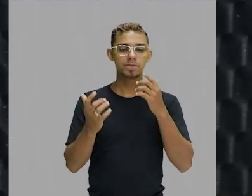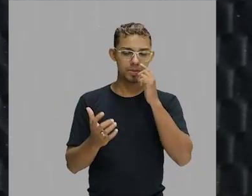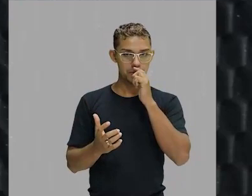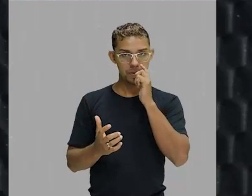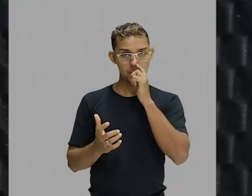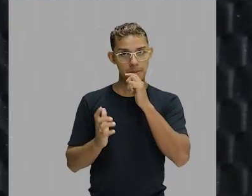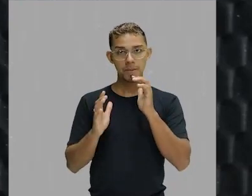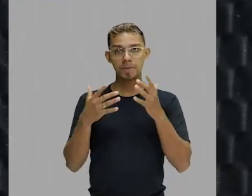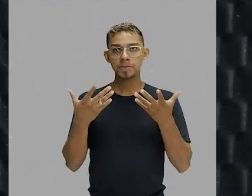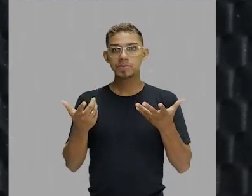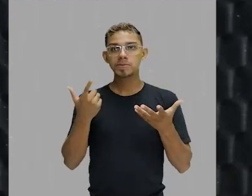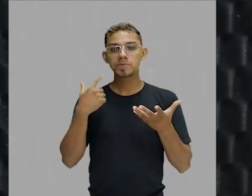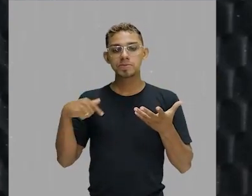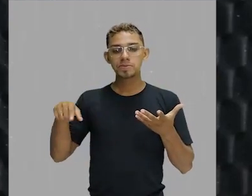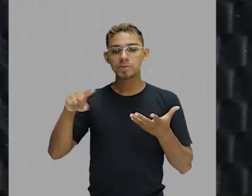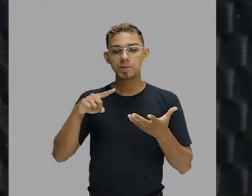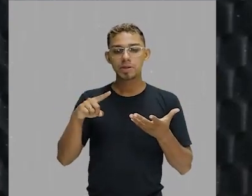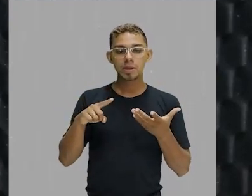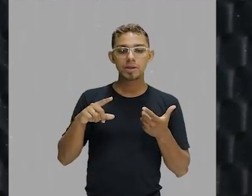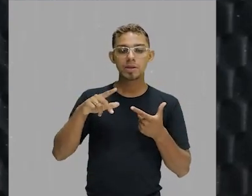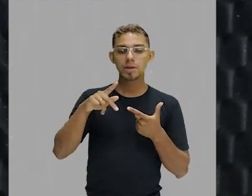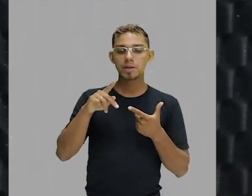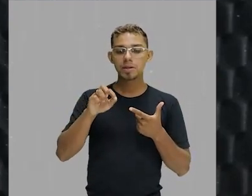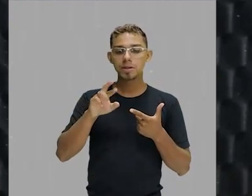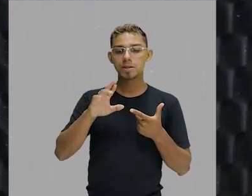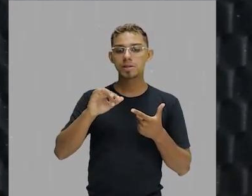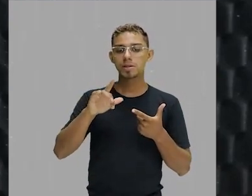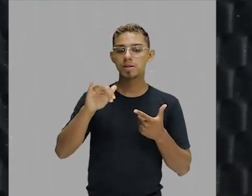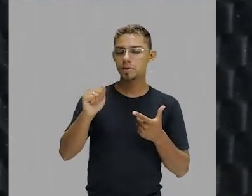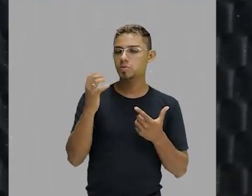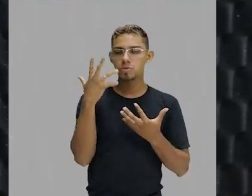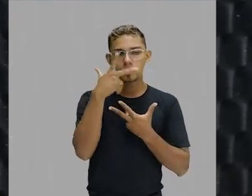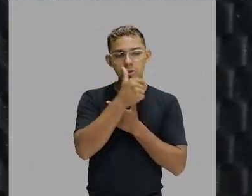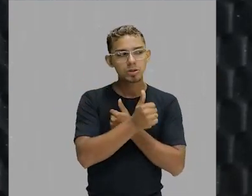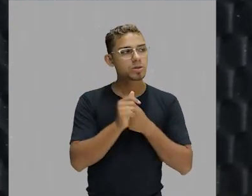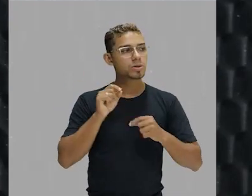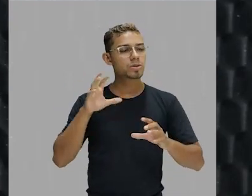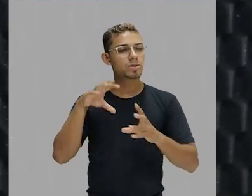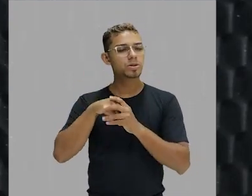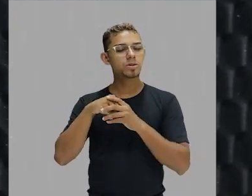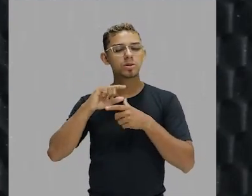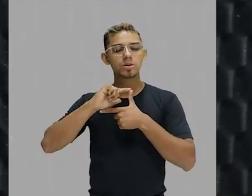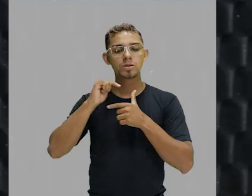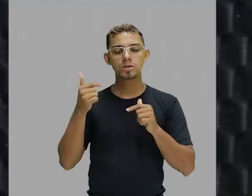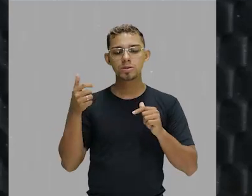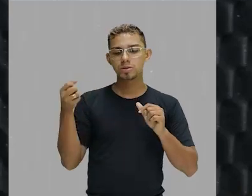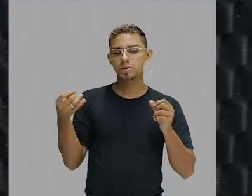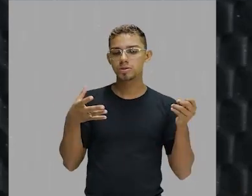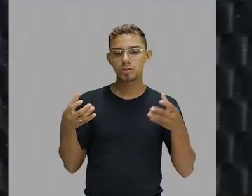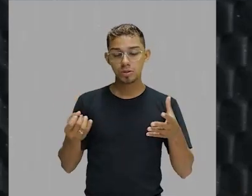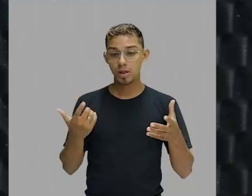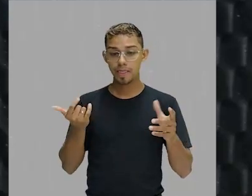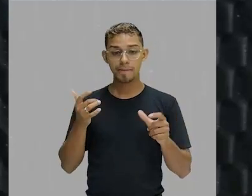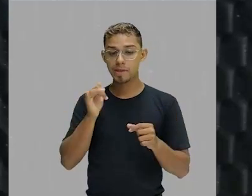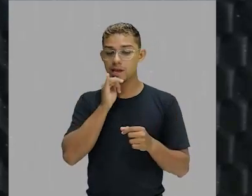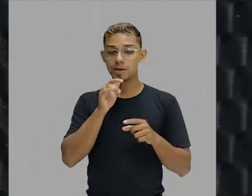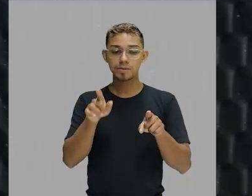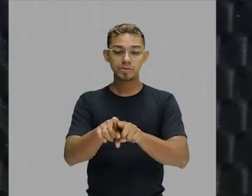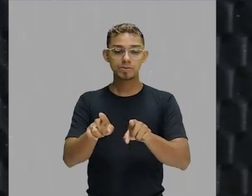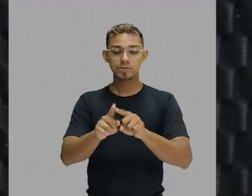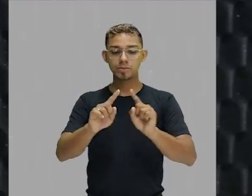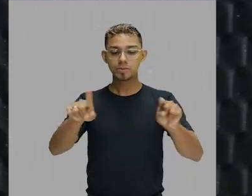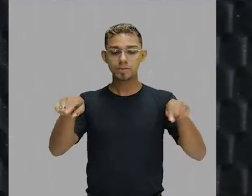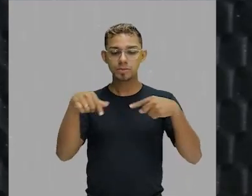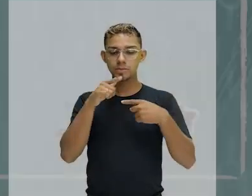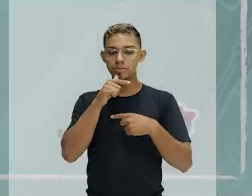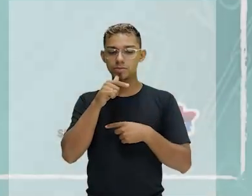dizer, é uma pequena pérola da arquitetura moderna dentro de um local específico. Até a Lagoa da Pampulha foi criada